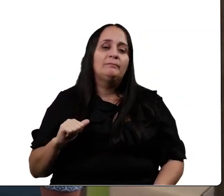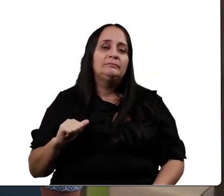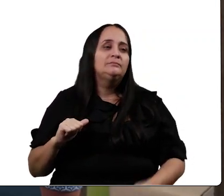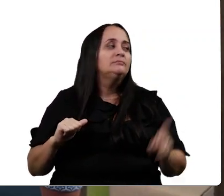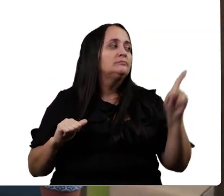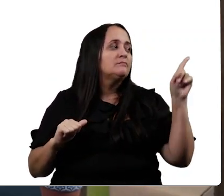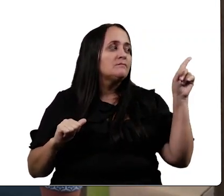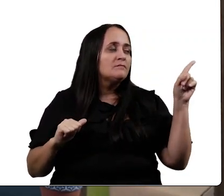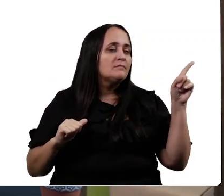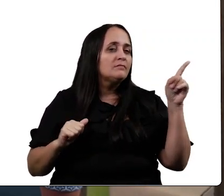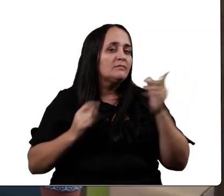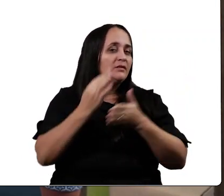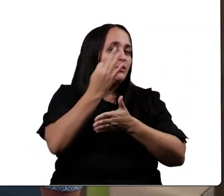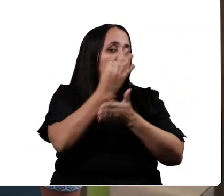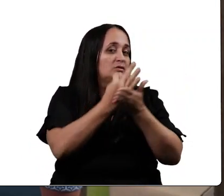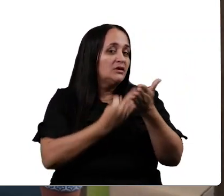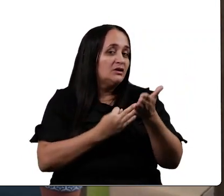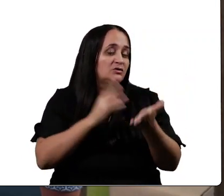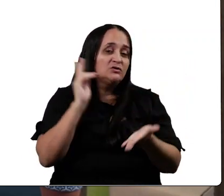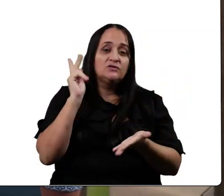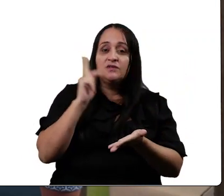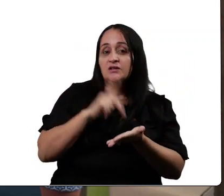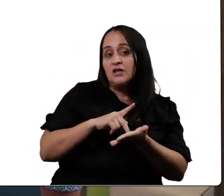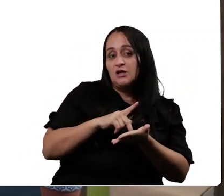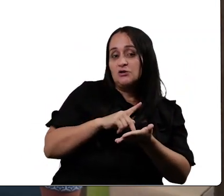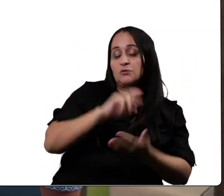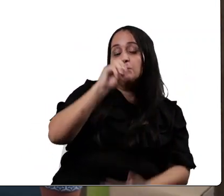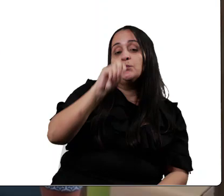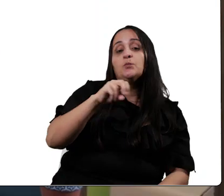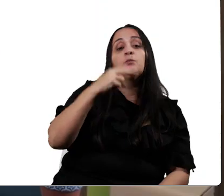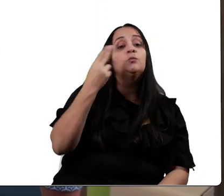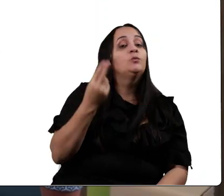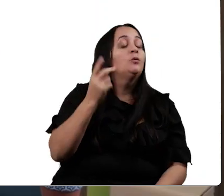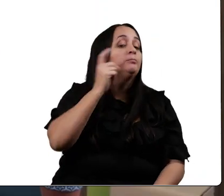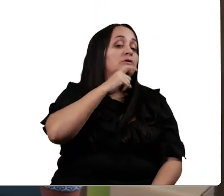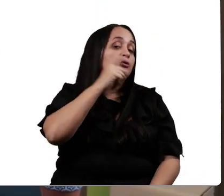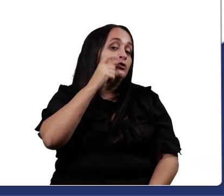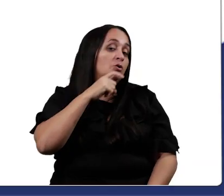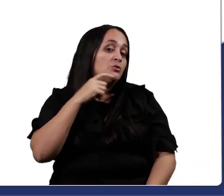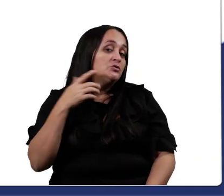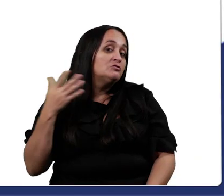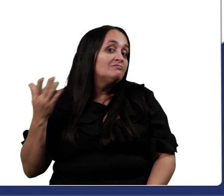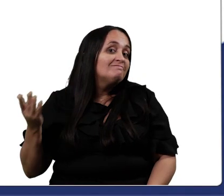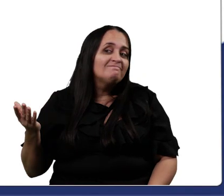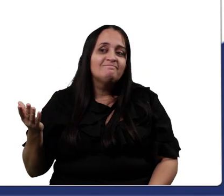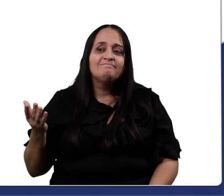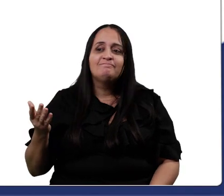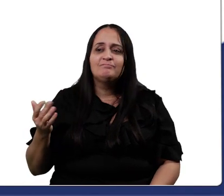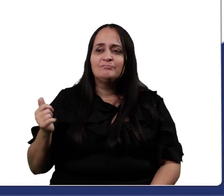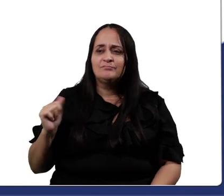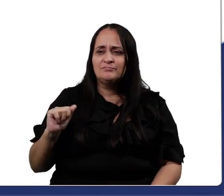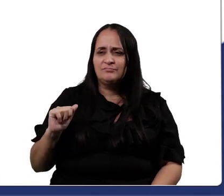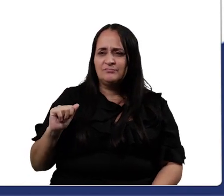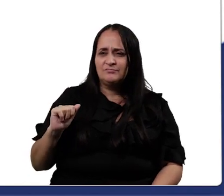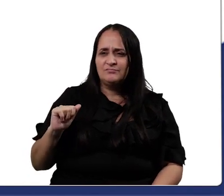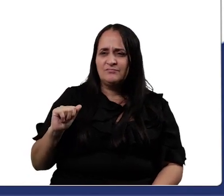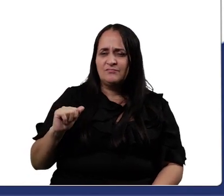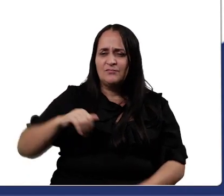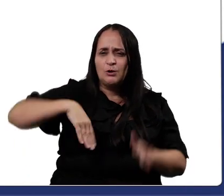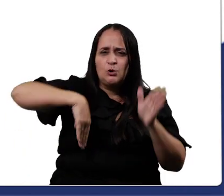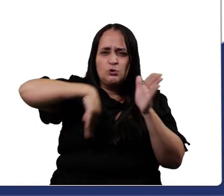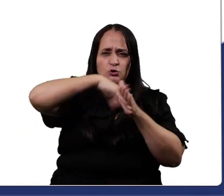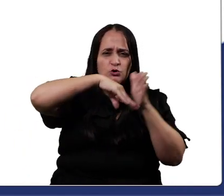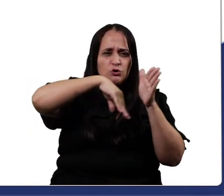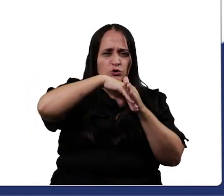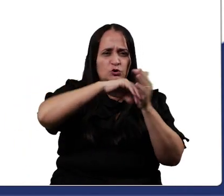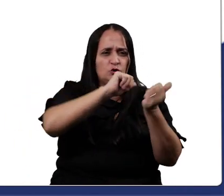fala sobre isso é de verdade ou é mentiroso, tá? Vamos lá. Jogadores de